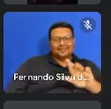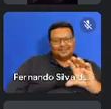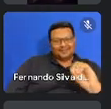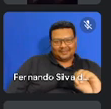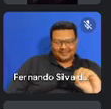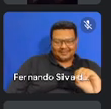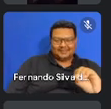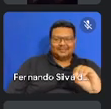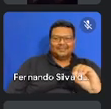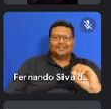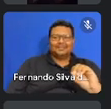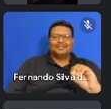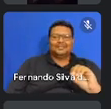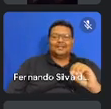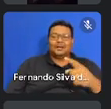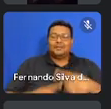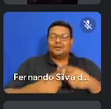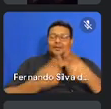Vi-